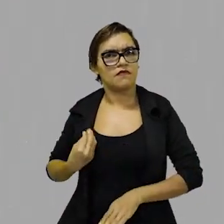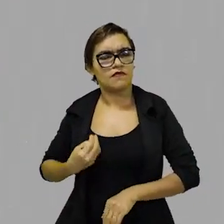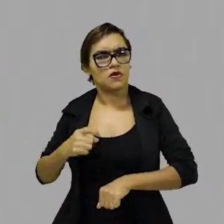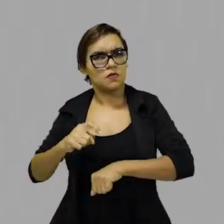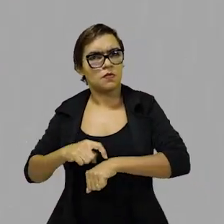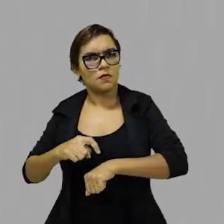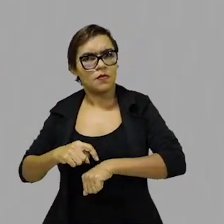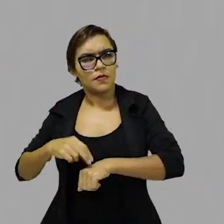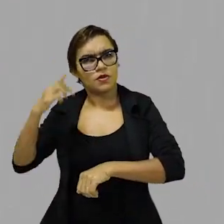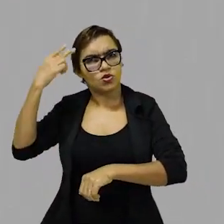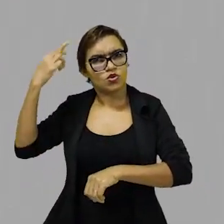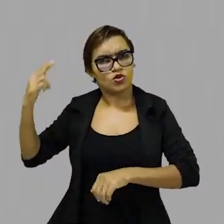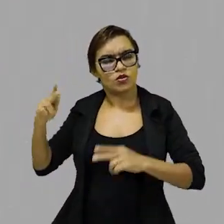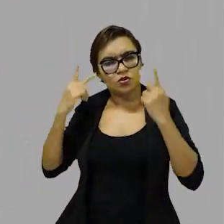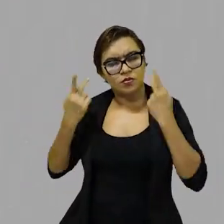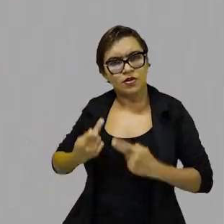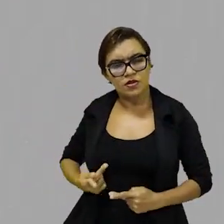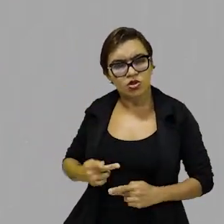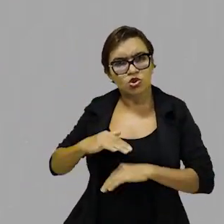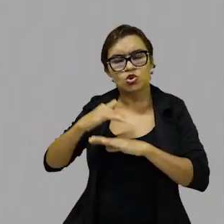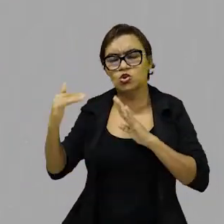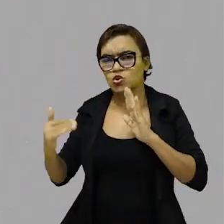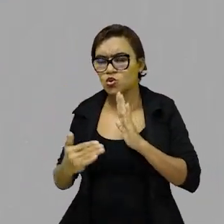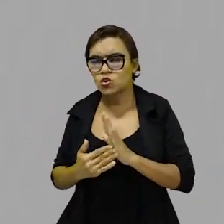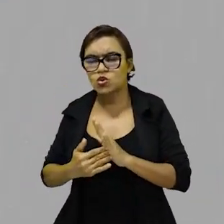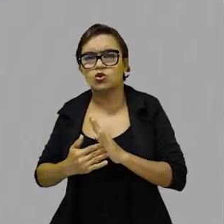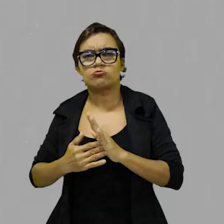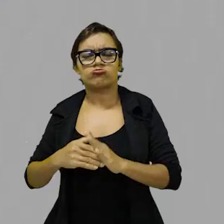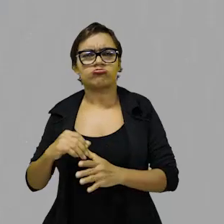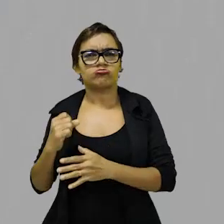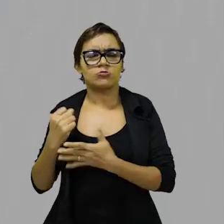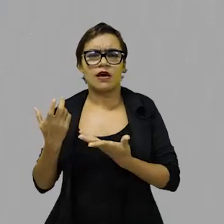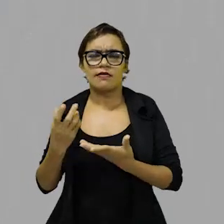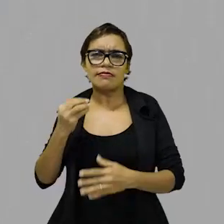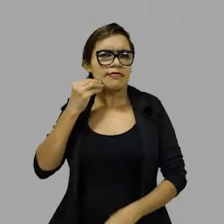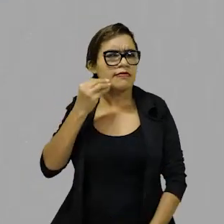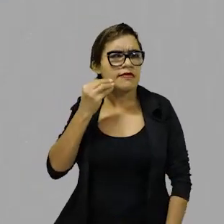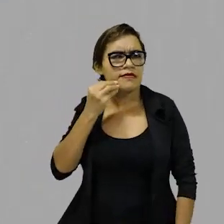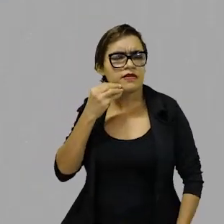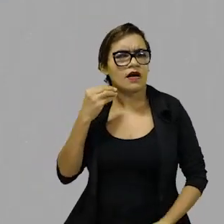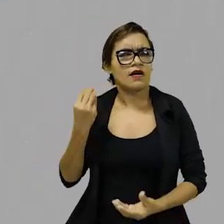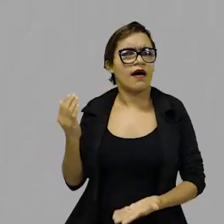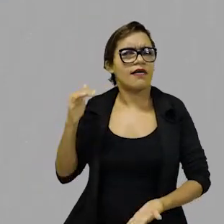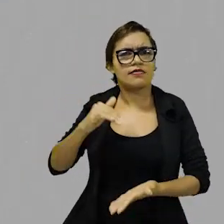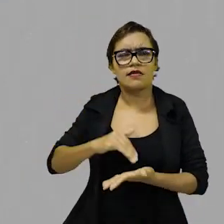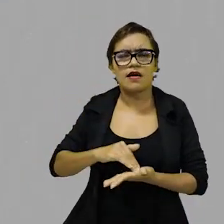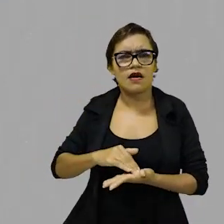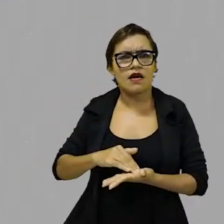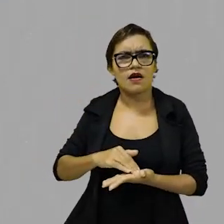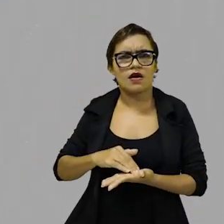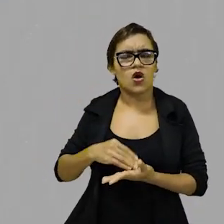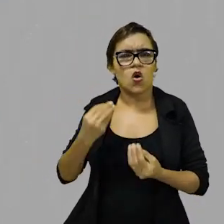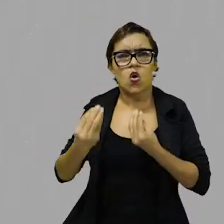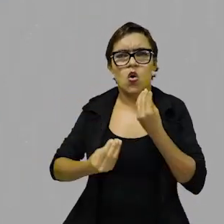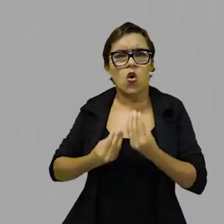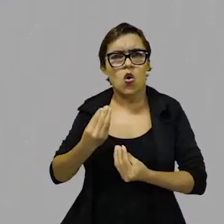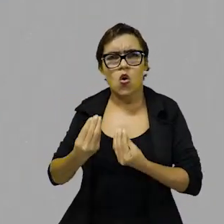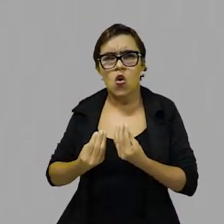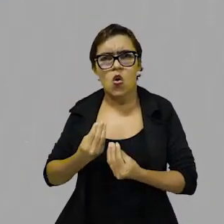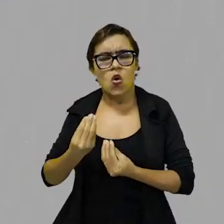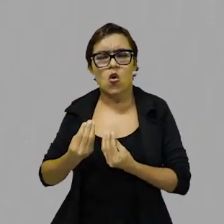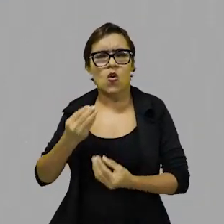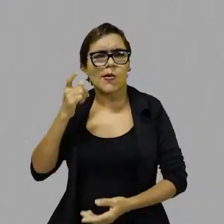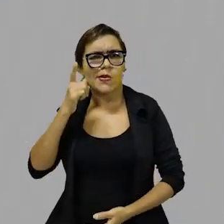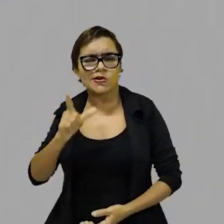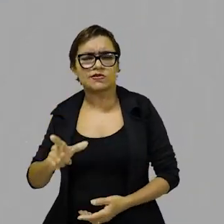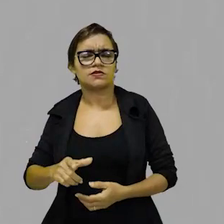da história da humanidade onde todo mundo está sendo forçado, sendo testado para ver até onde cada um vai nos limites? Né? Será que a gente consegue